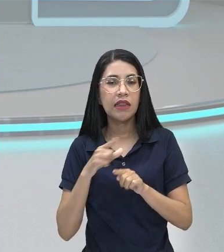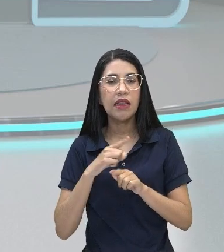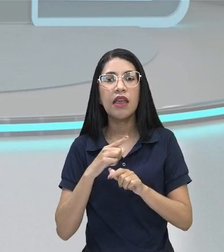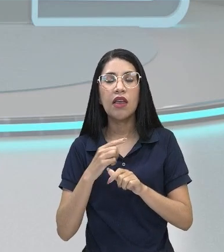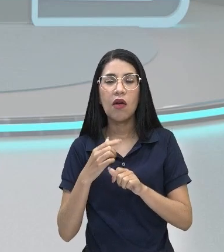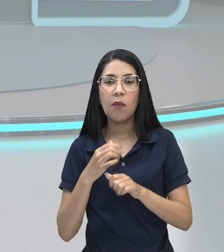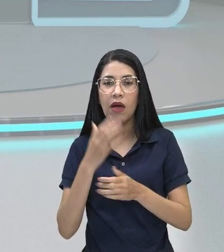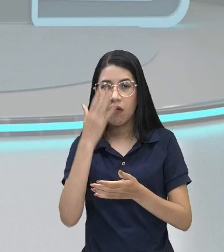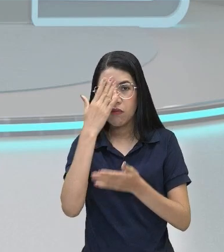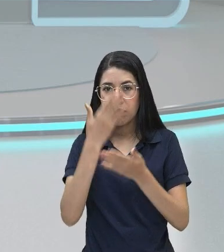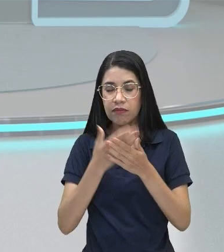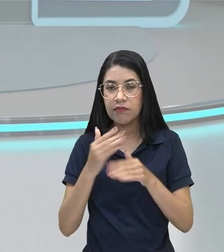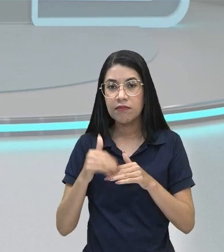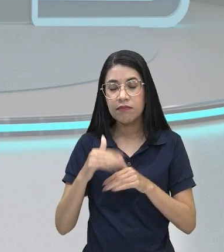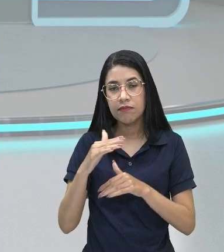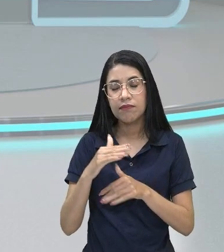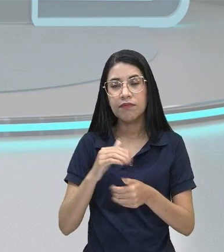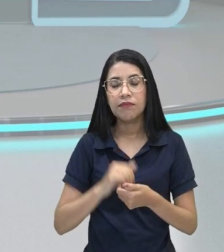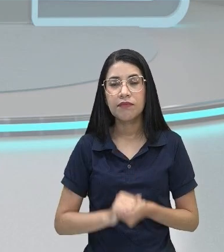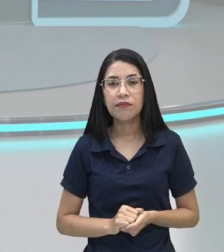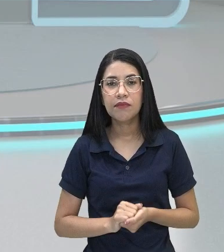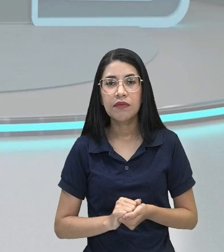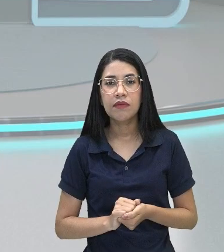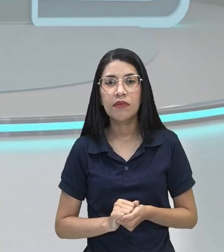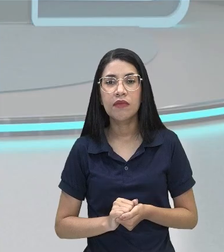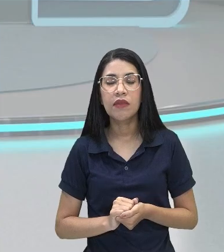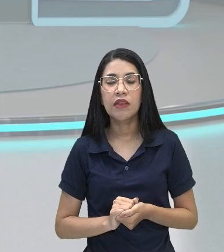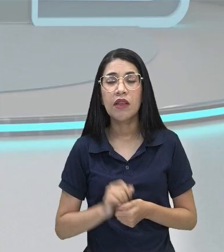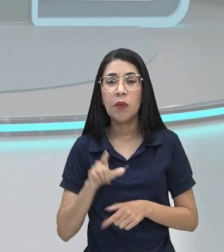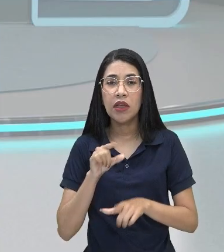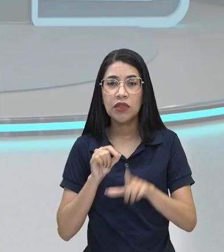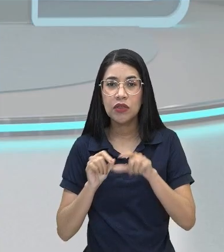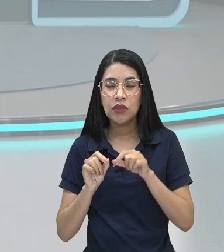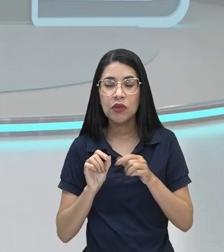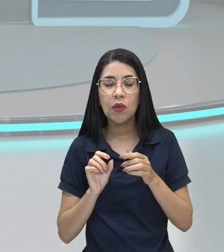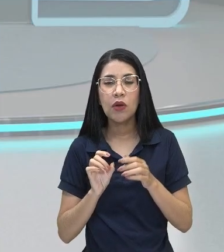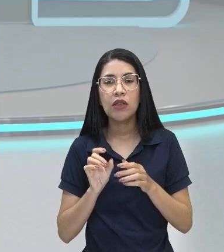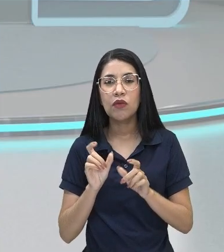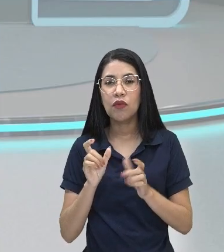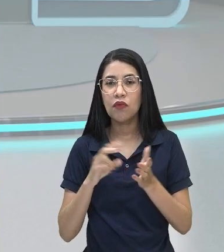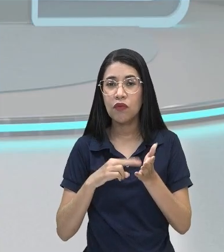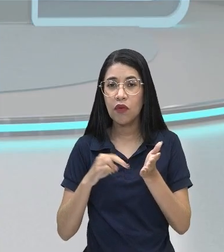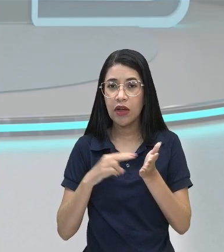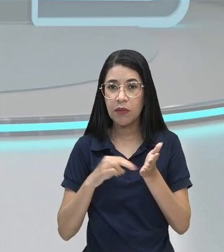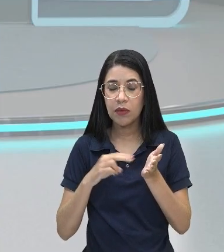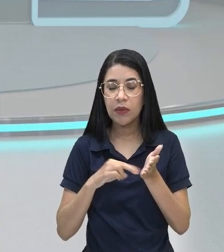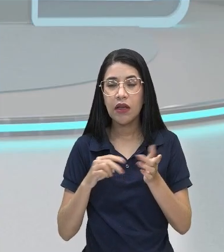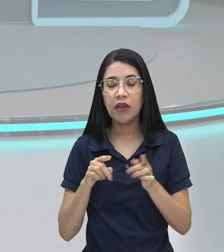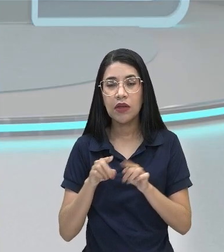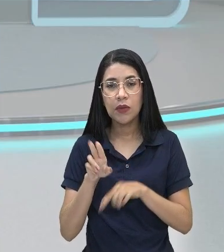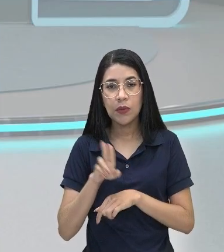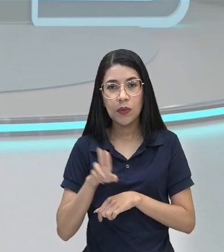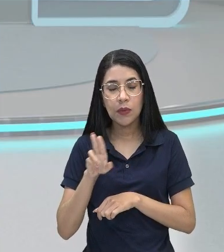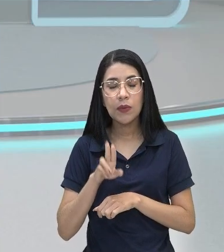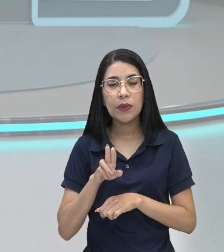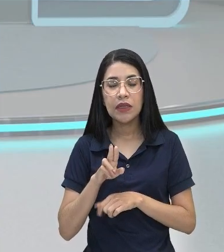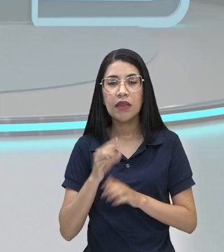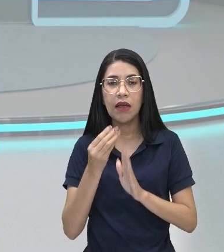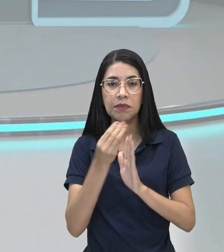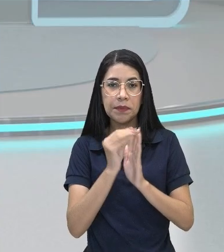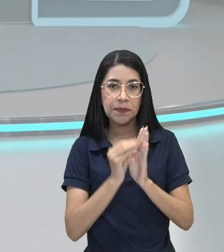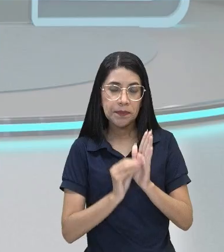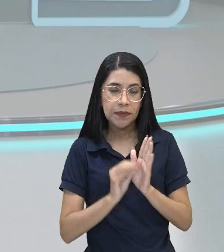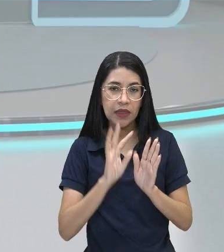credibilidade. Então, cada escolha de vocabulário que o resenhista utiliza na sua